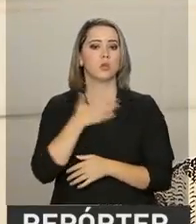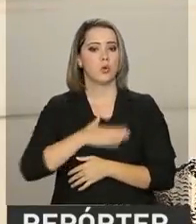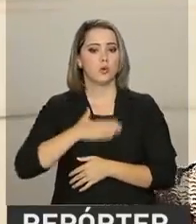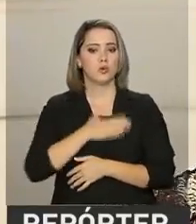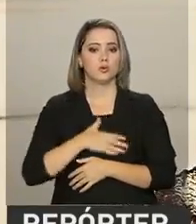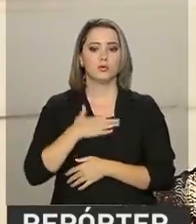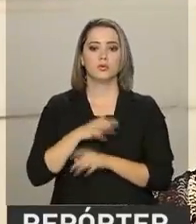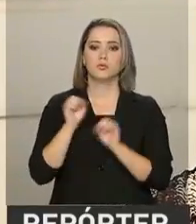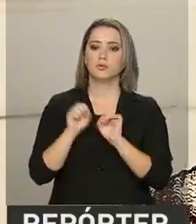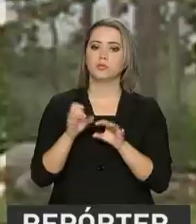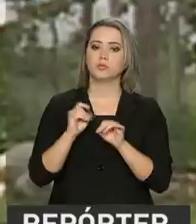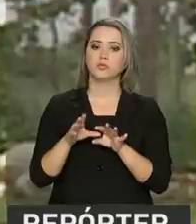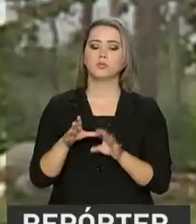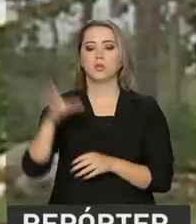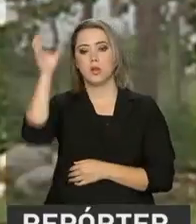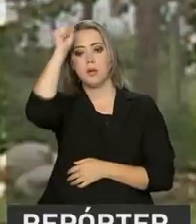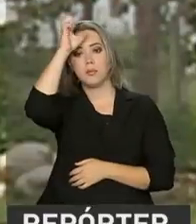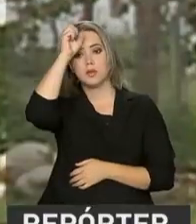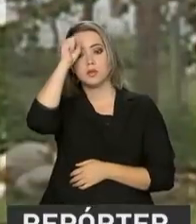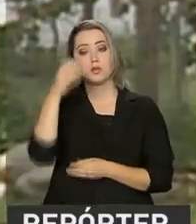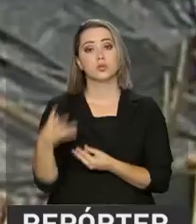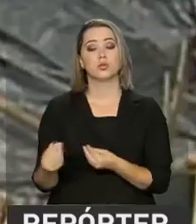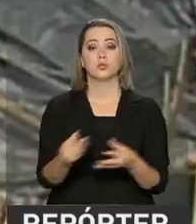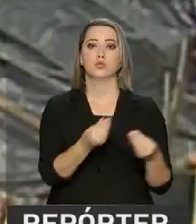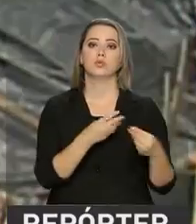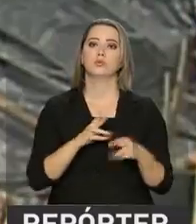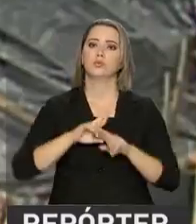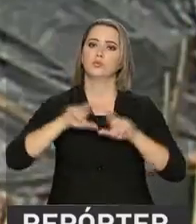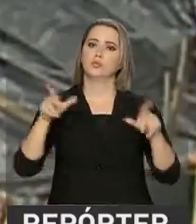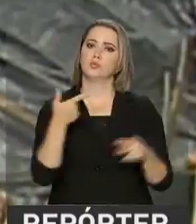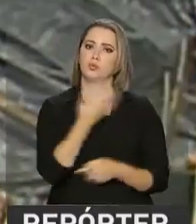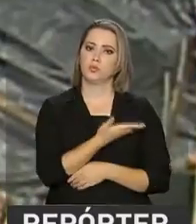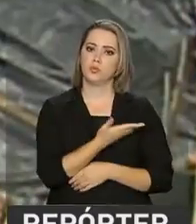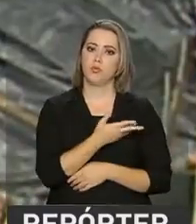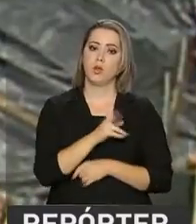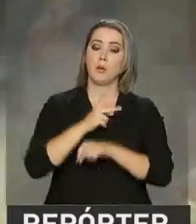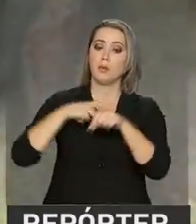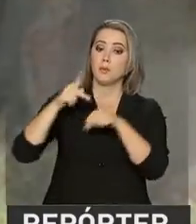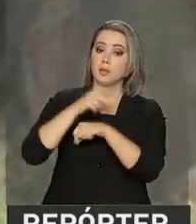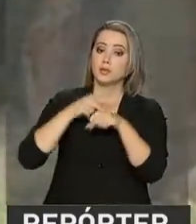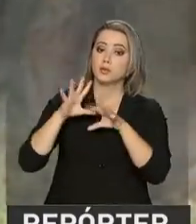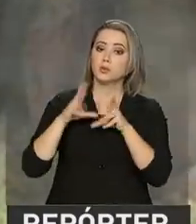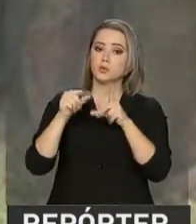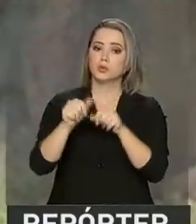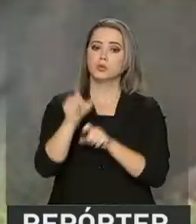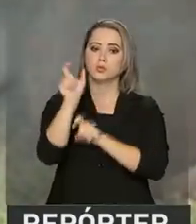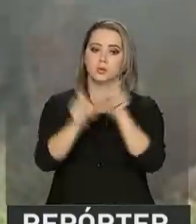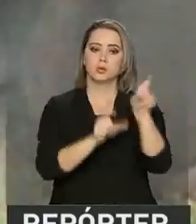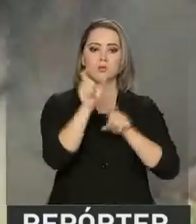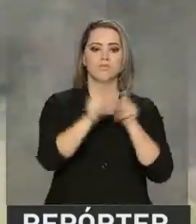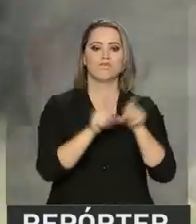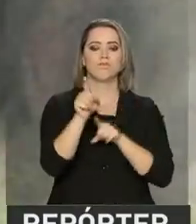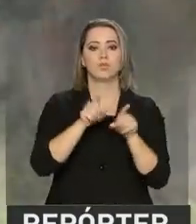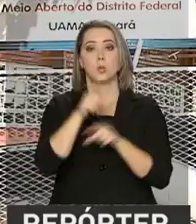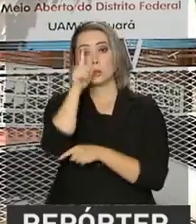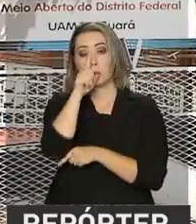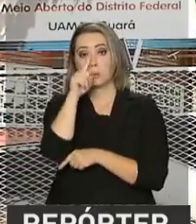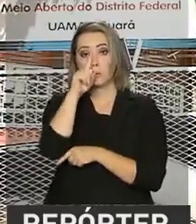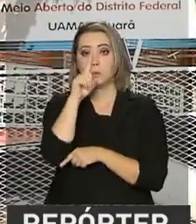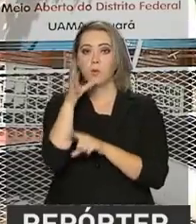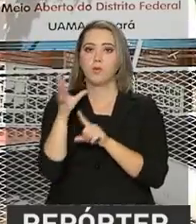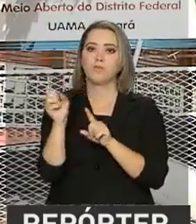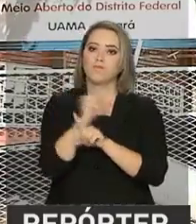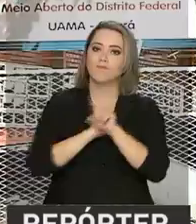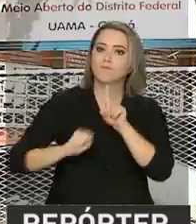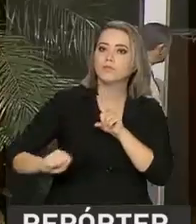aprendi muito em todo o país muitos brasileiros em situação de risco social precisam do apoio oferecido